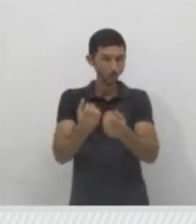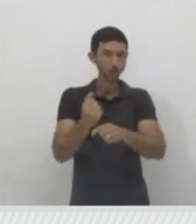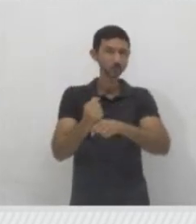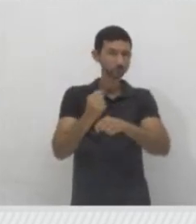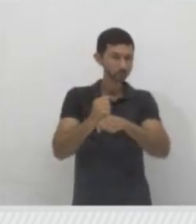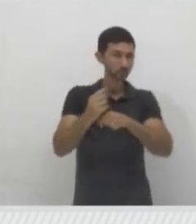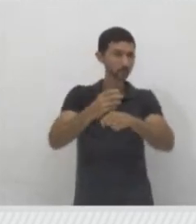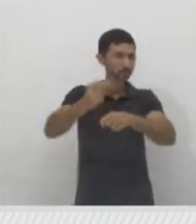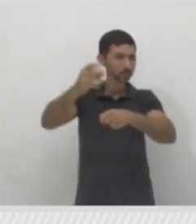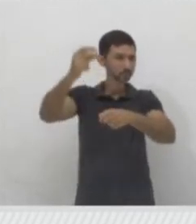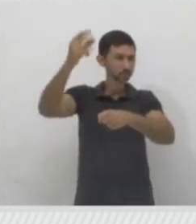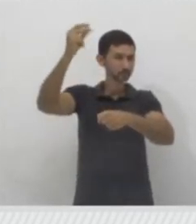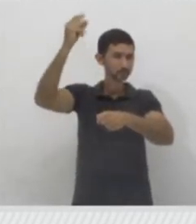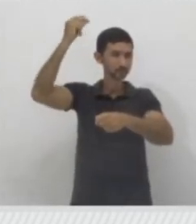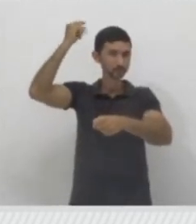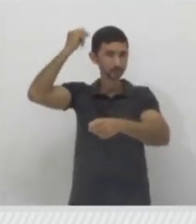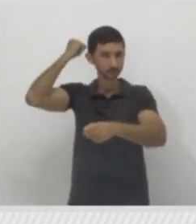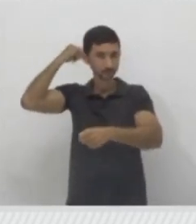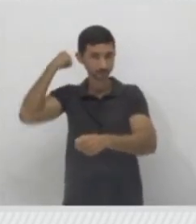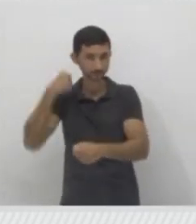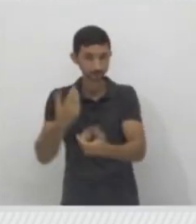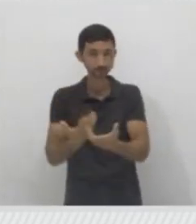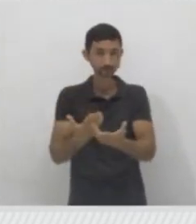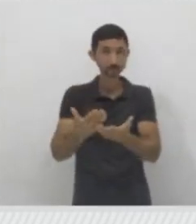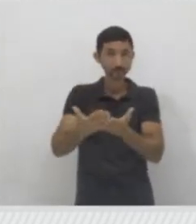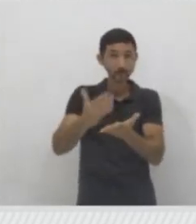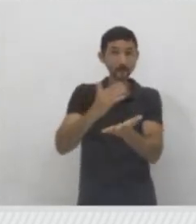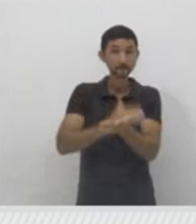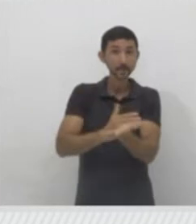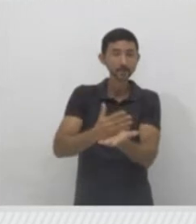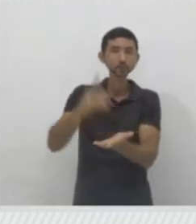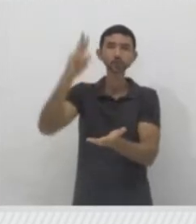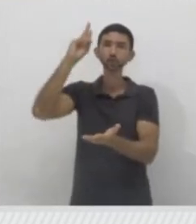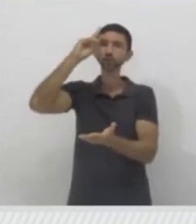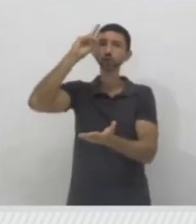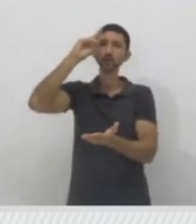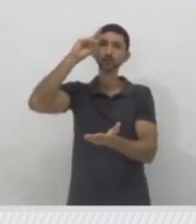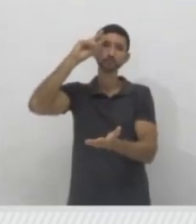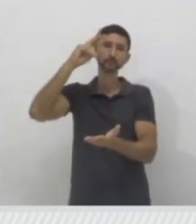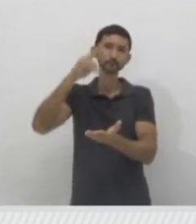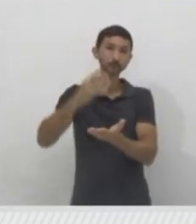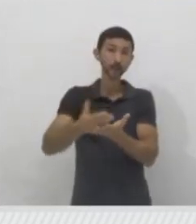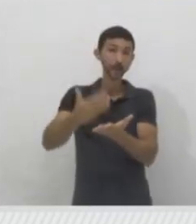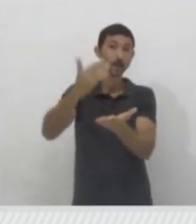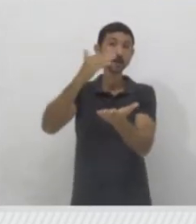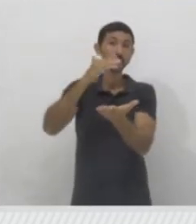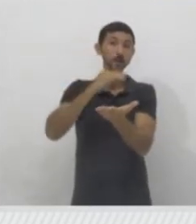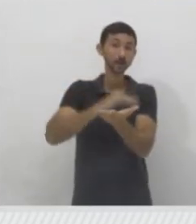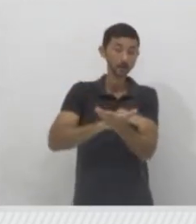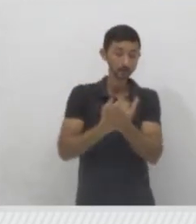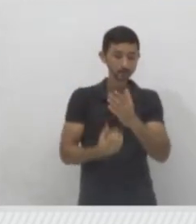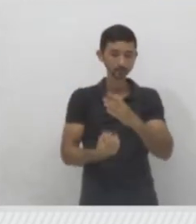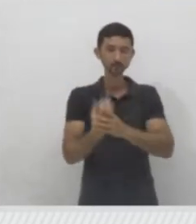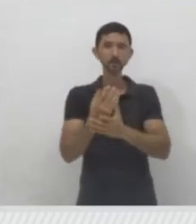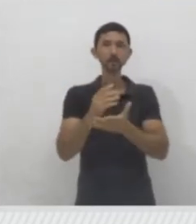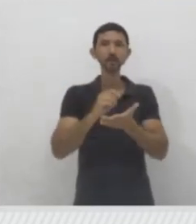muito tempo. Chama-se pré-história porque é anterior à história, anterior à aparição da